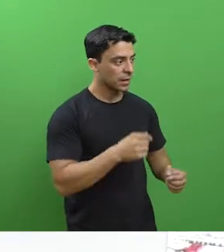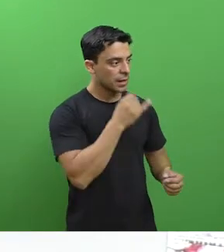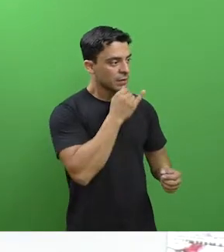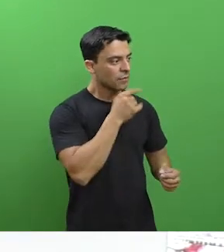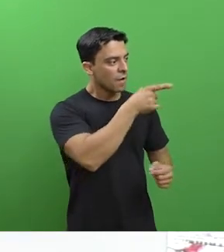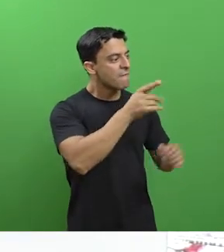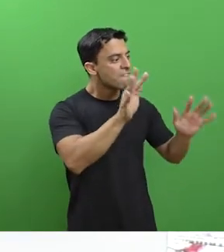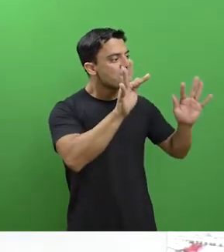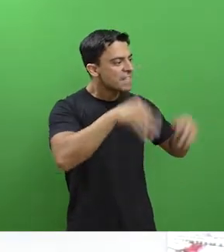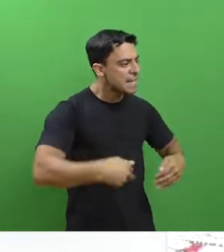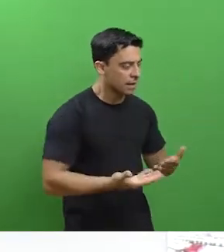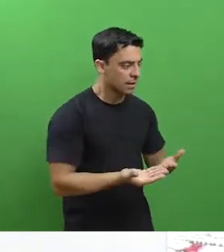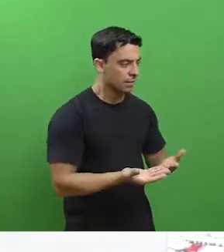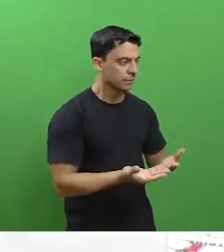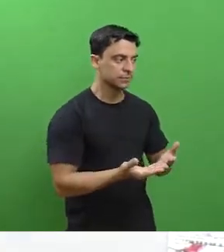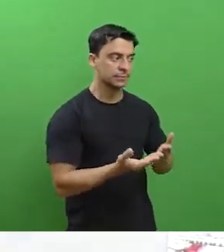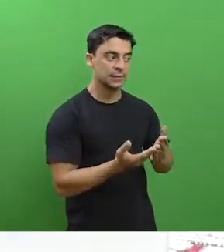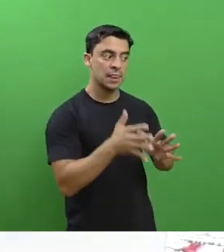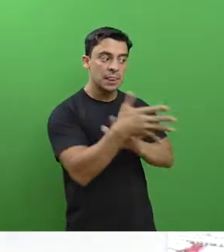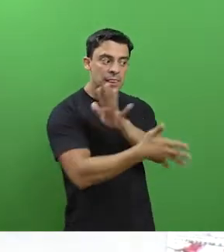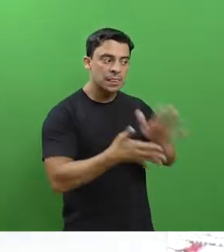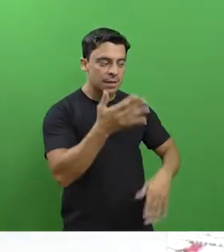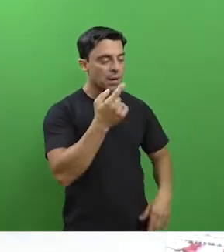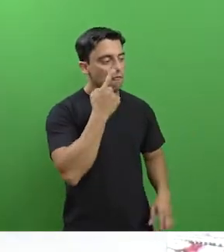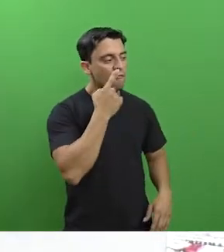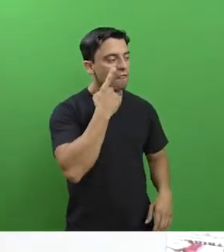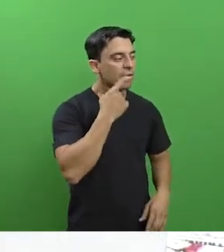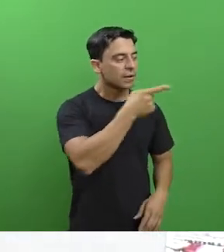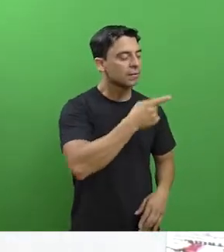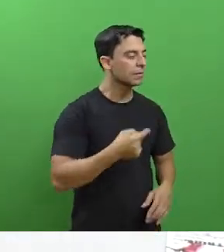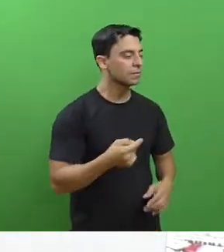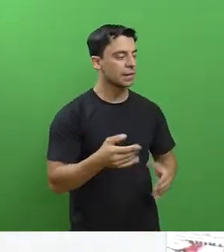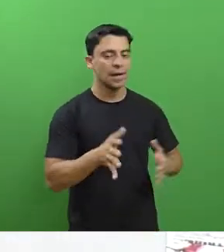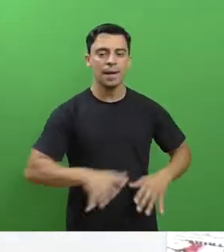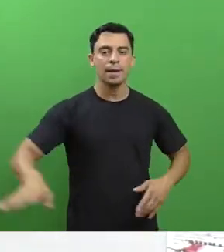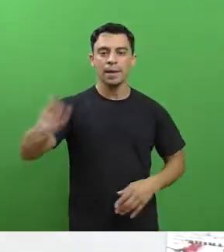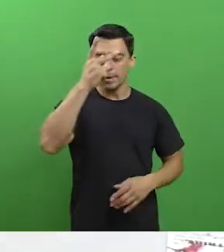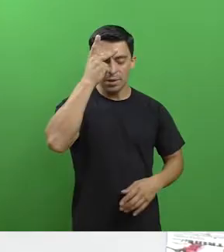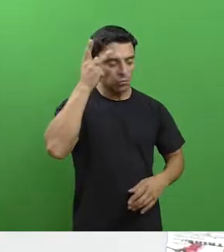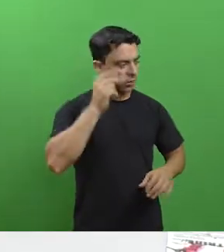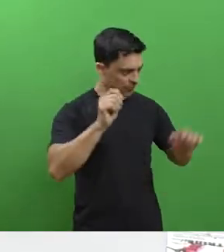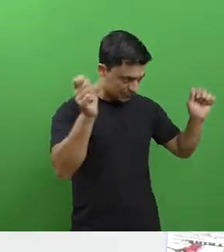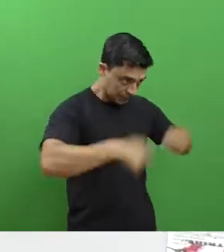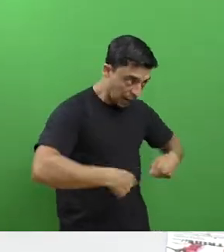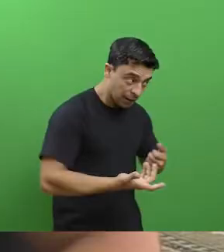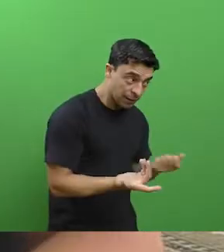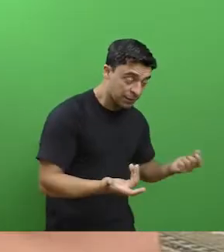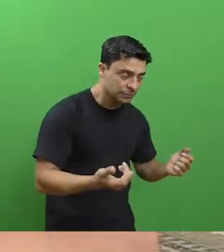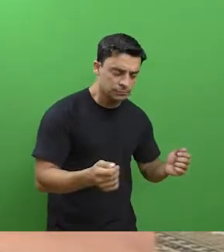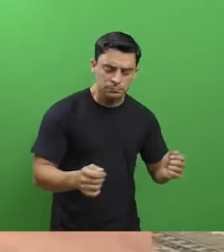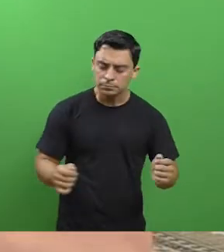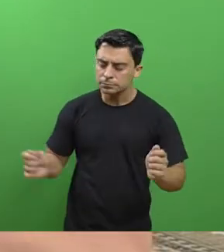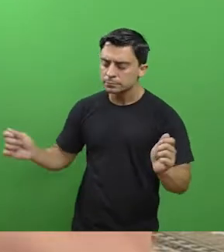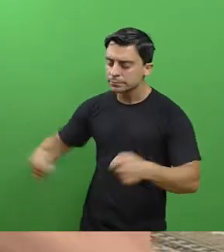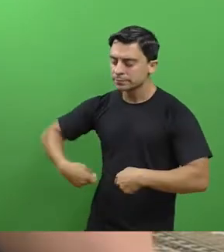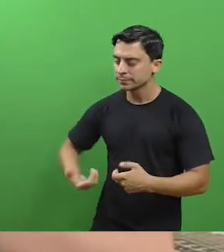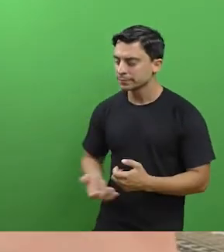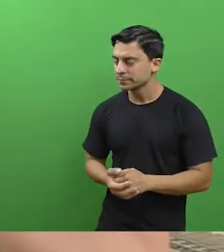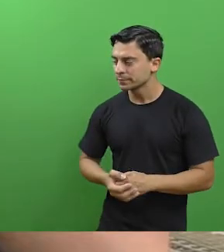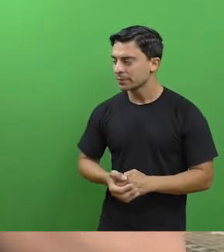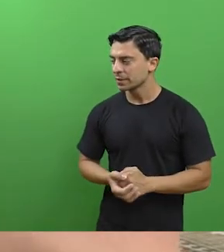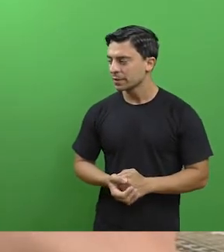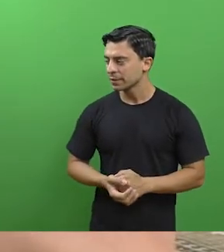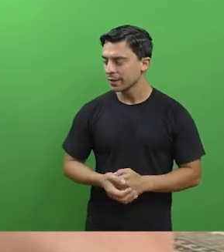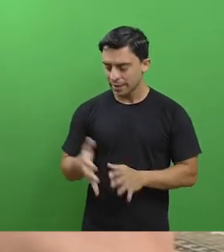final, mas em Libras, ao nosso público. É possível? É possível. A língua